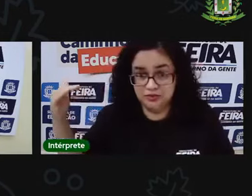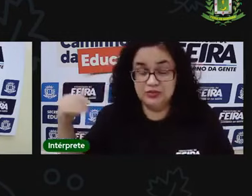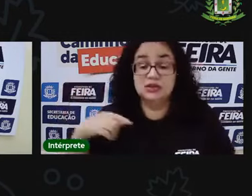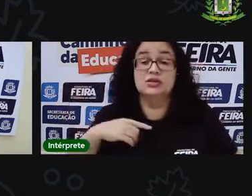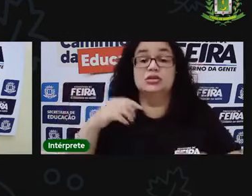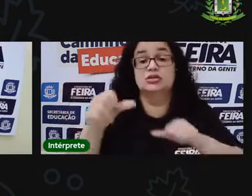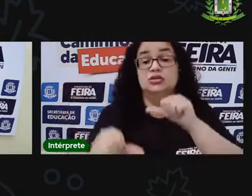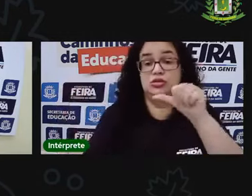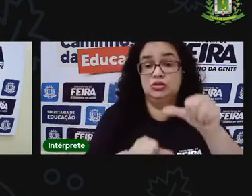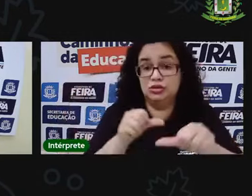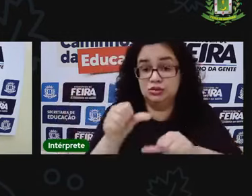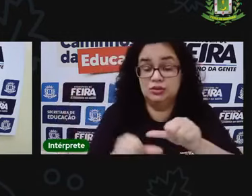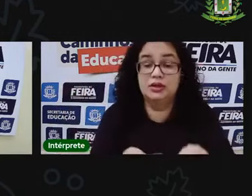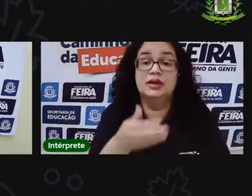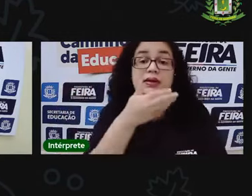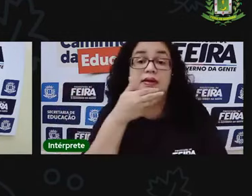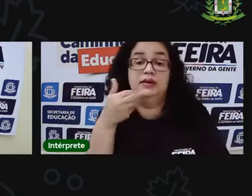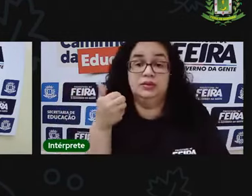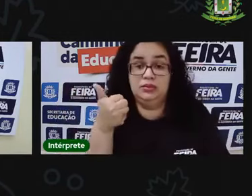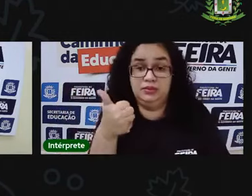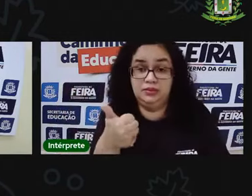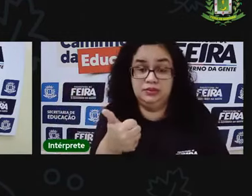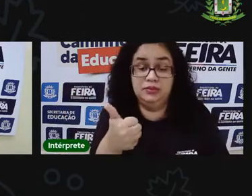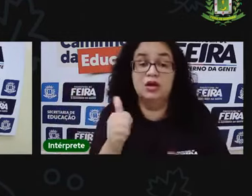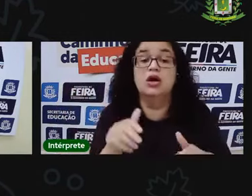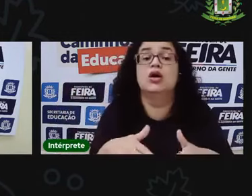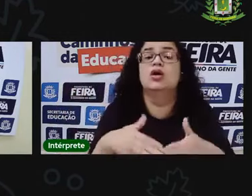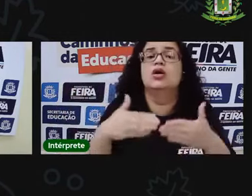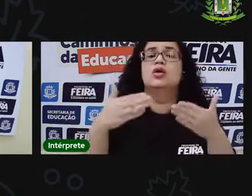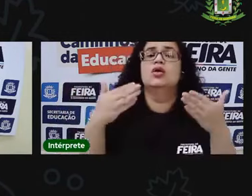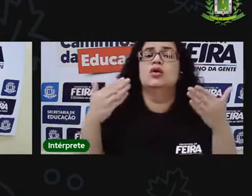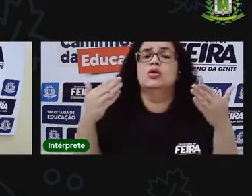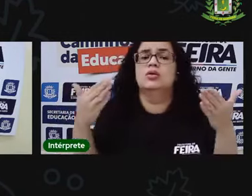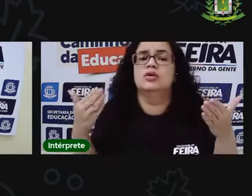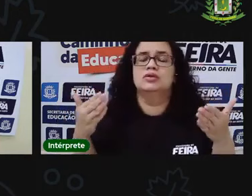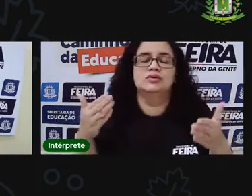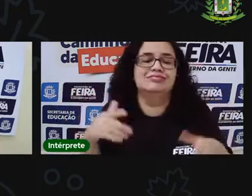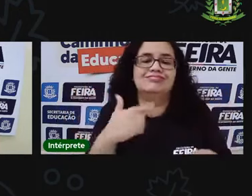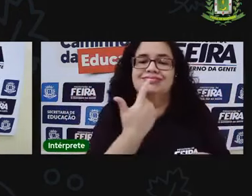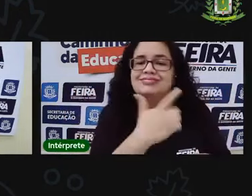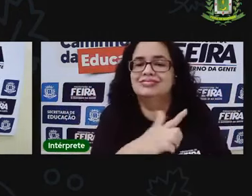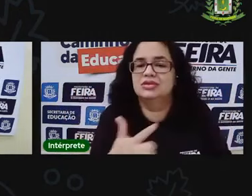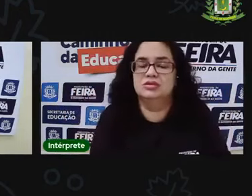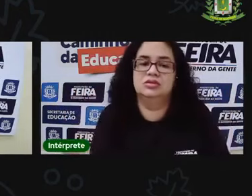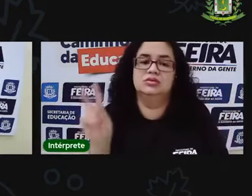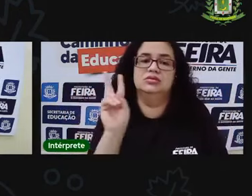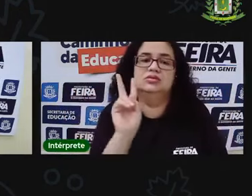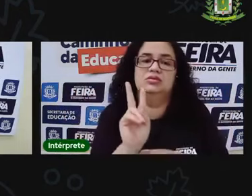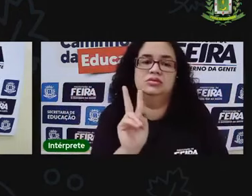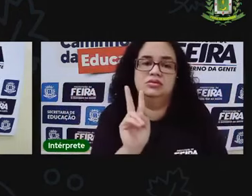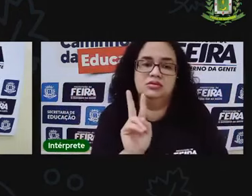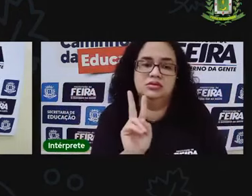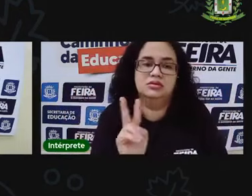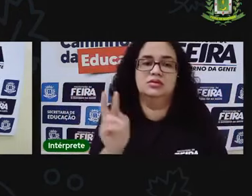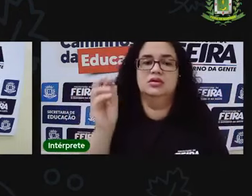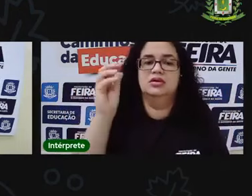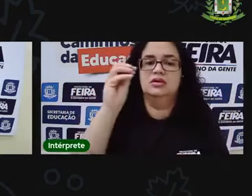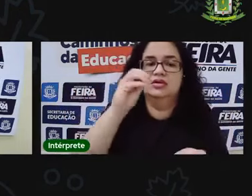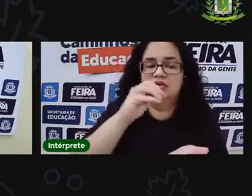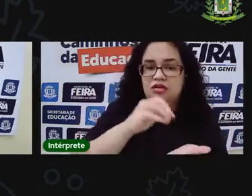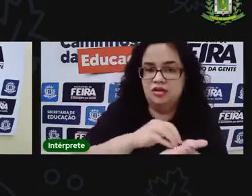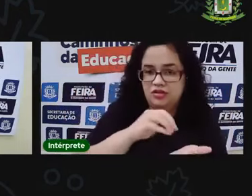de mudança e melhoria da situação. Quando se perde a esperança, falta a decisão e falta a